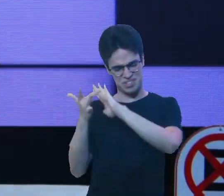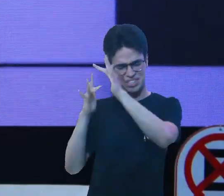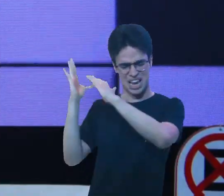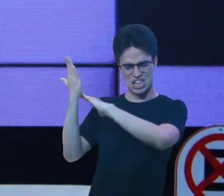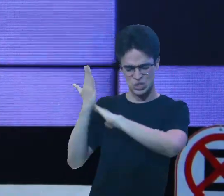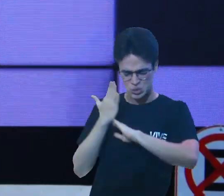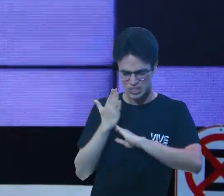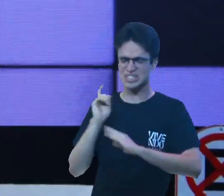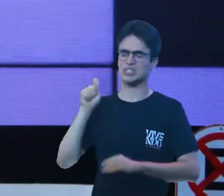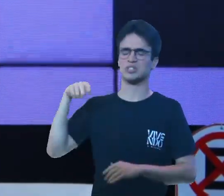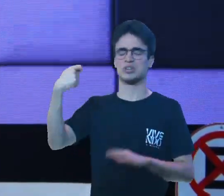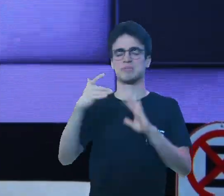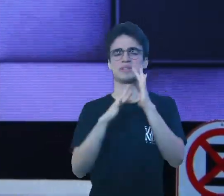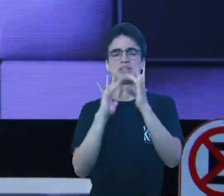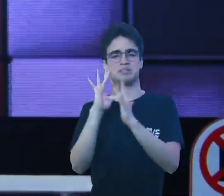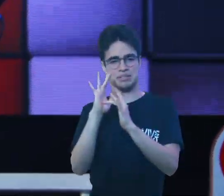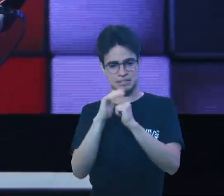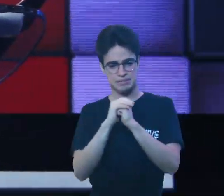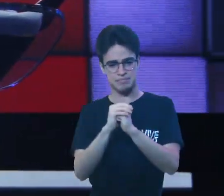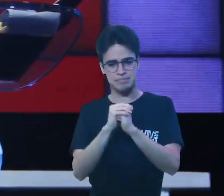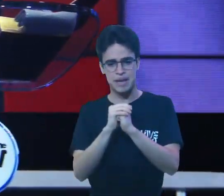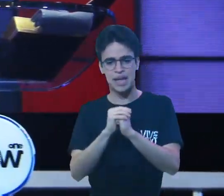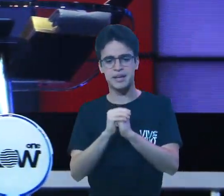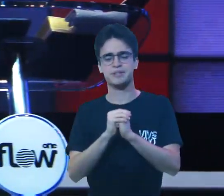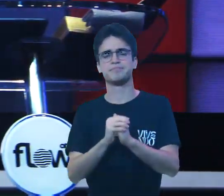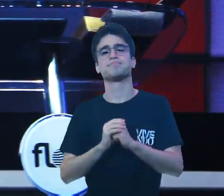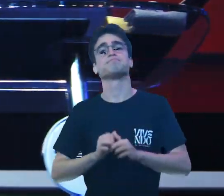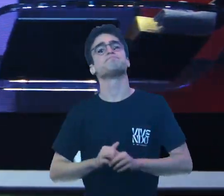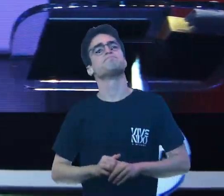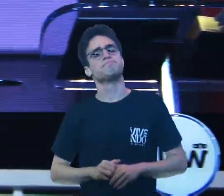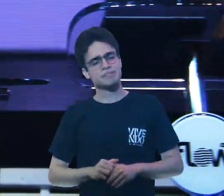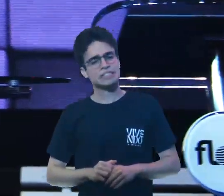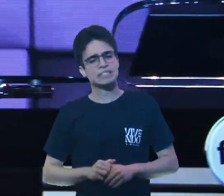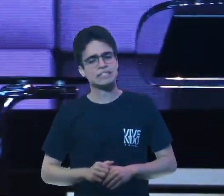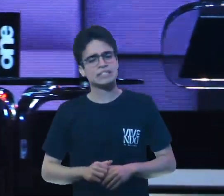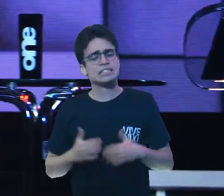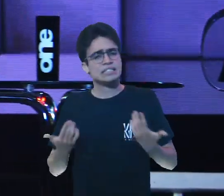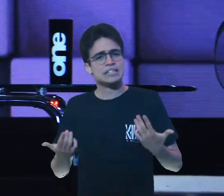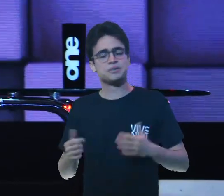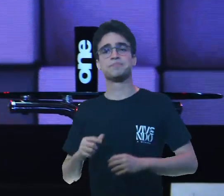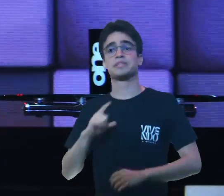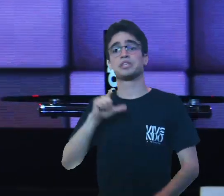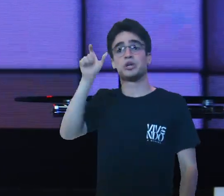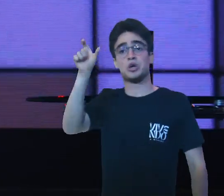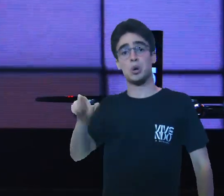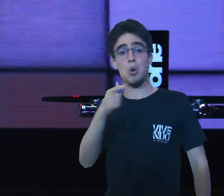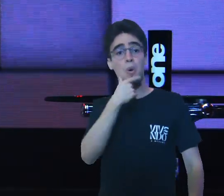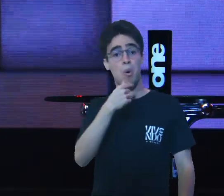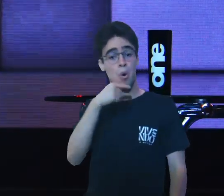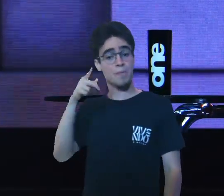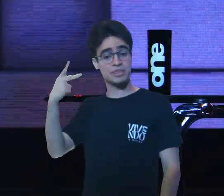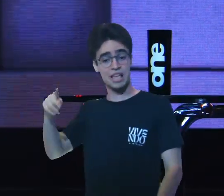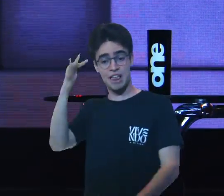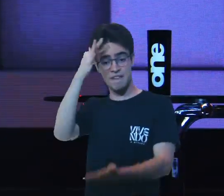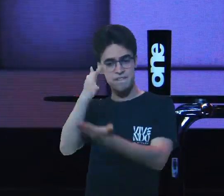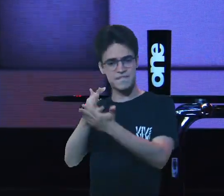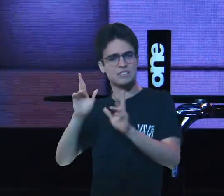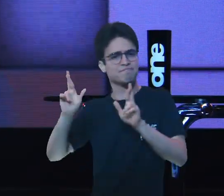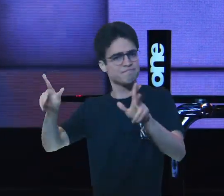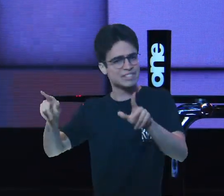teu nome. Um homem de fé diferente da nossa, numa região